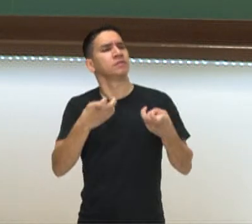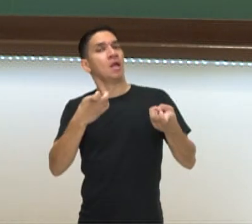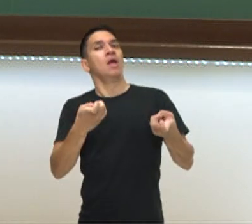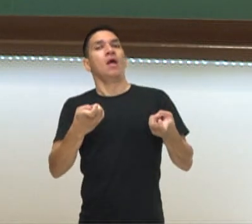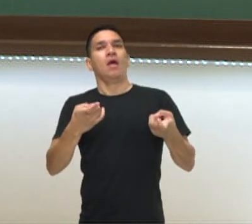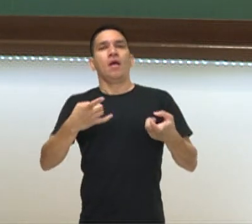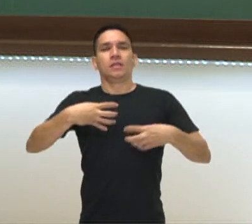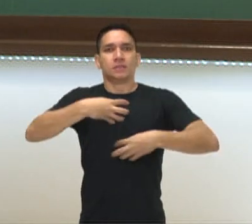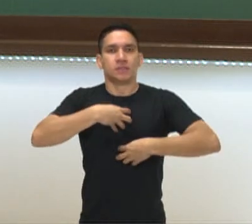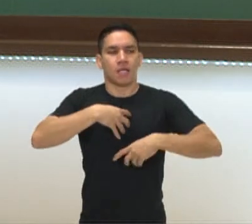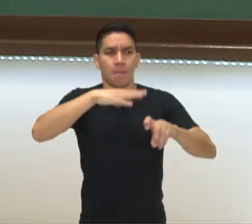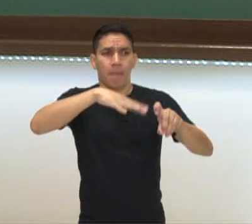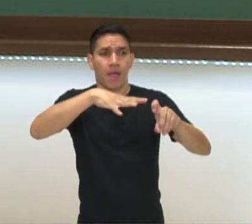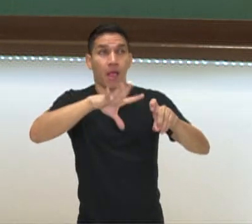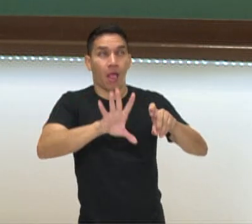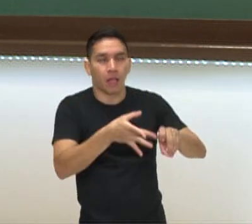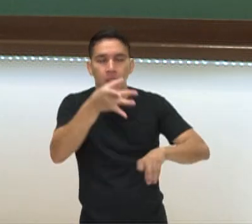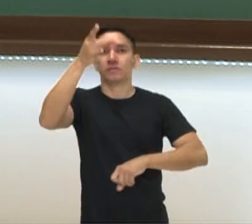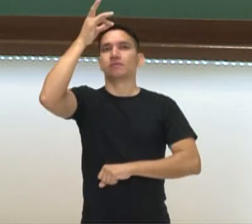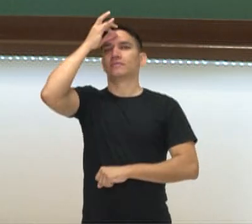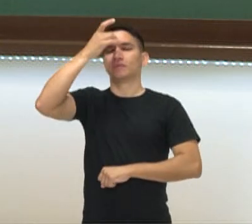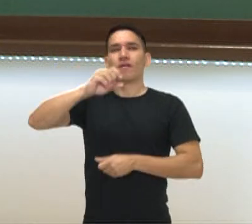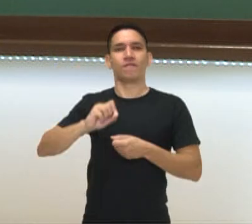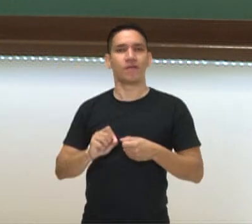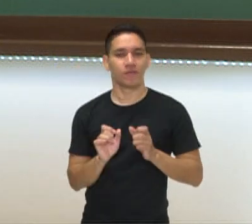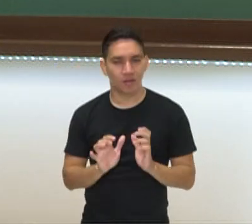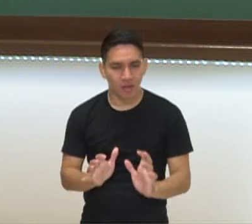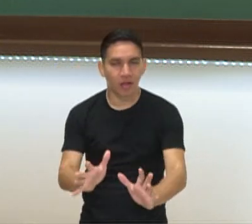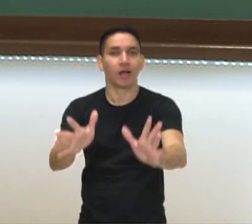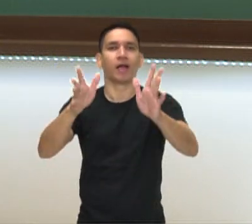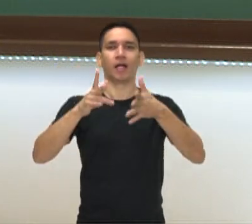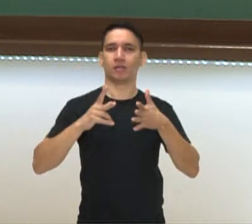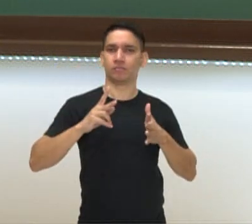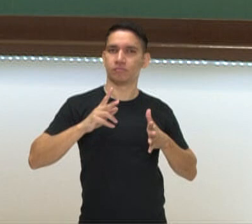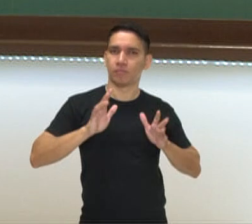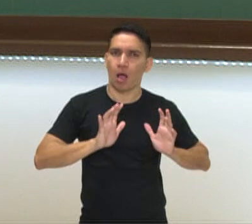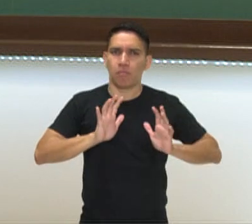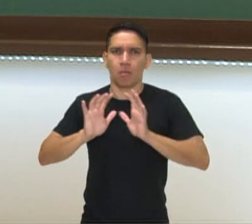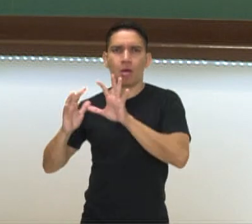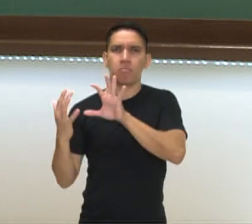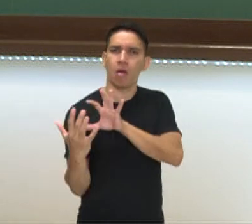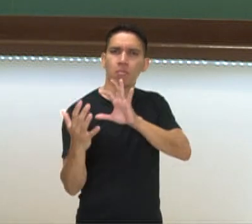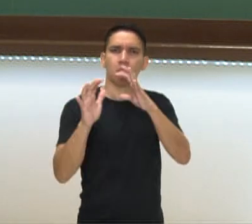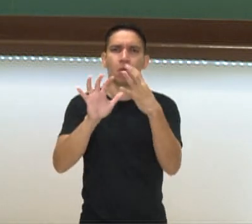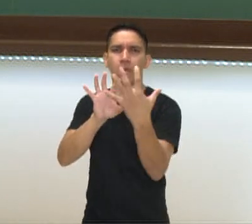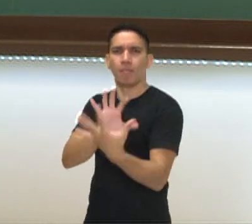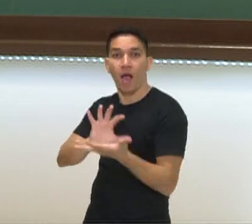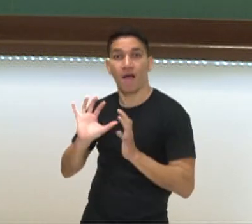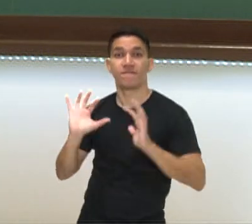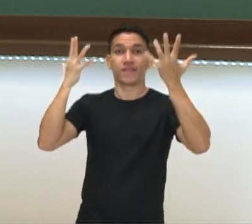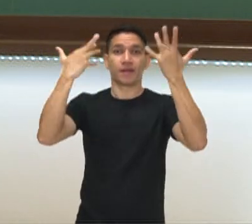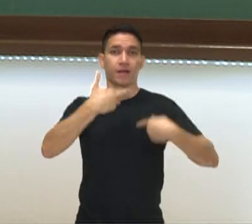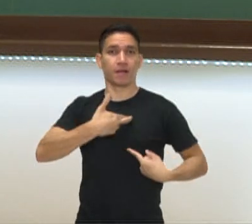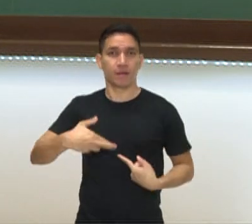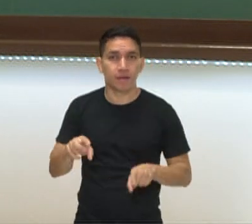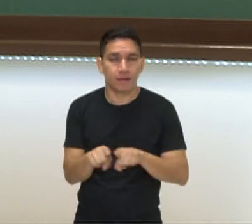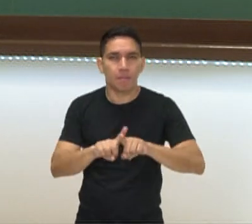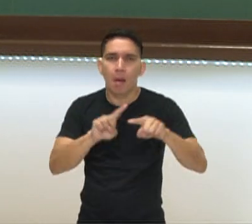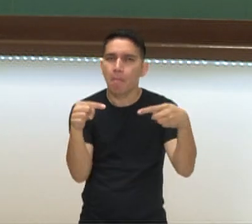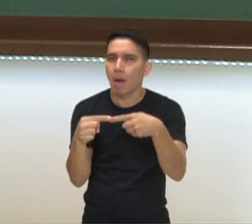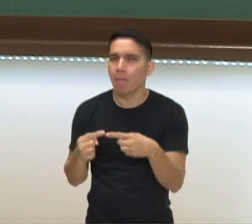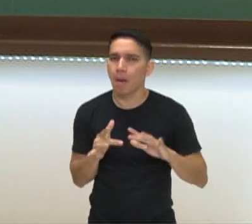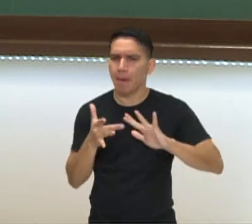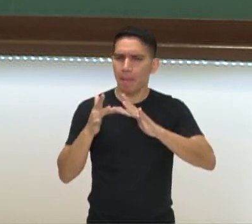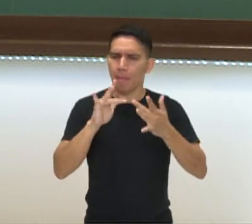os mitos, você faz os ritos e os rituais, as festas religiosas, tem contato ou com o texto